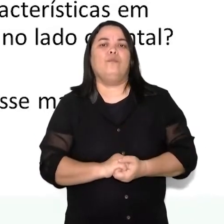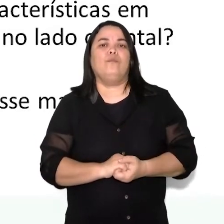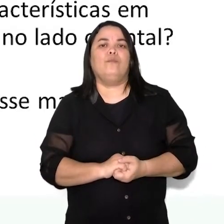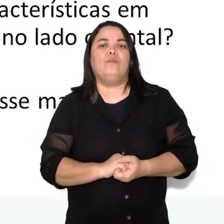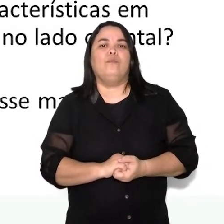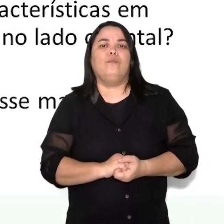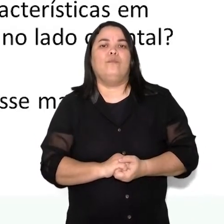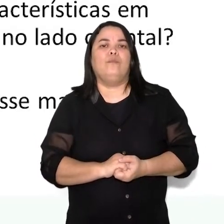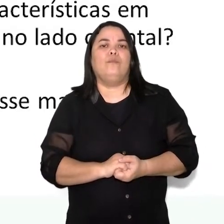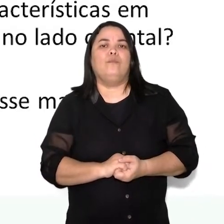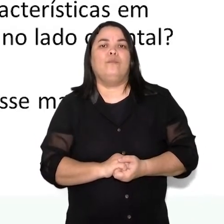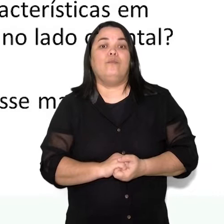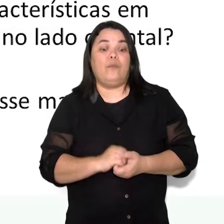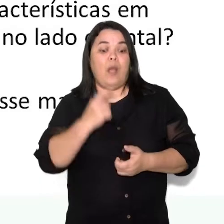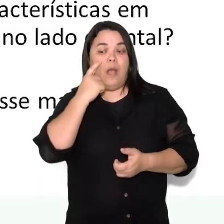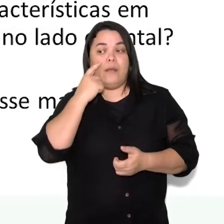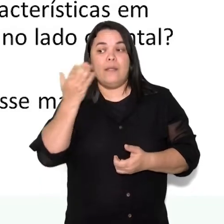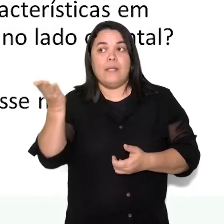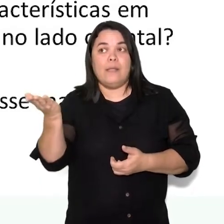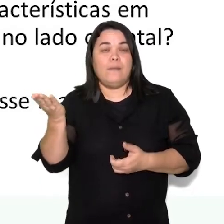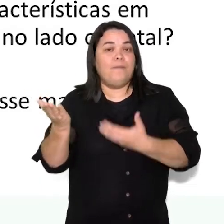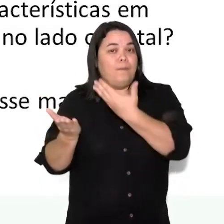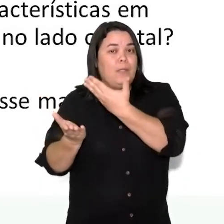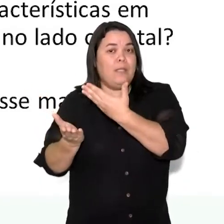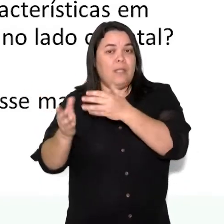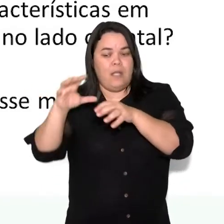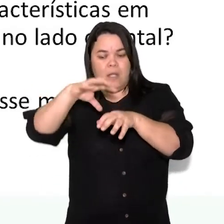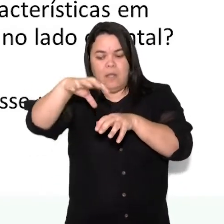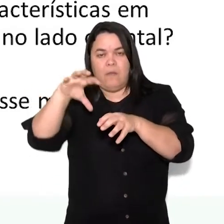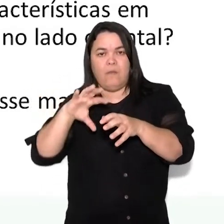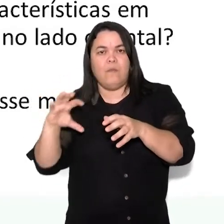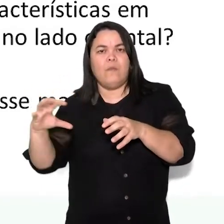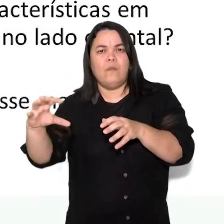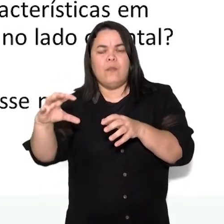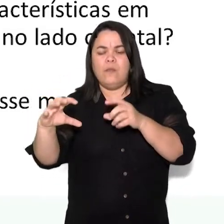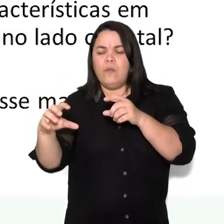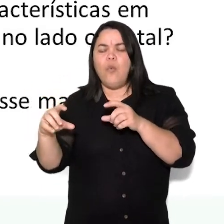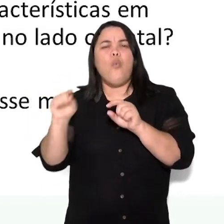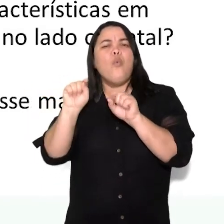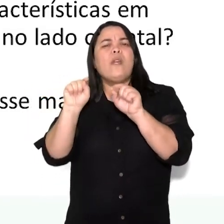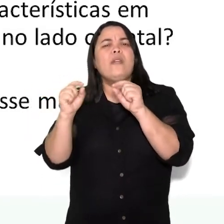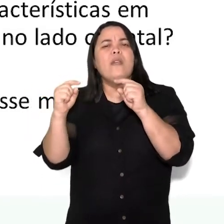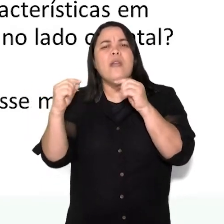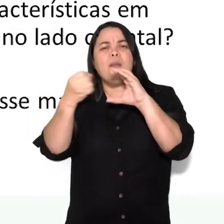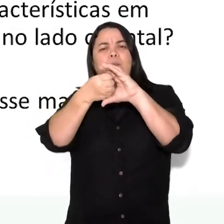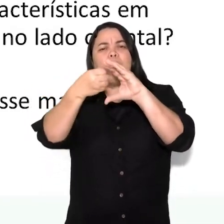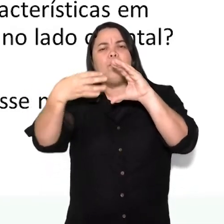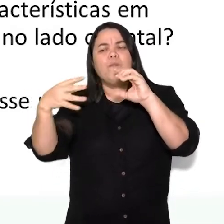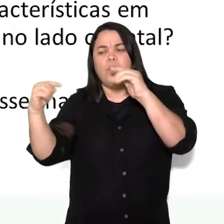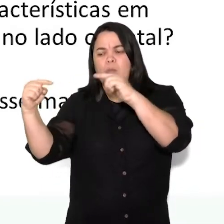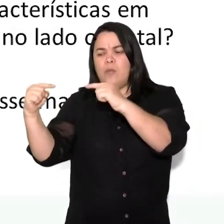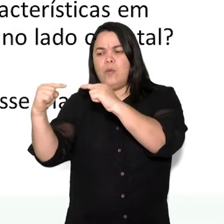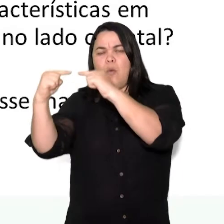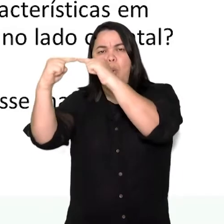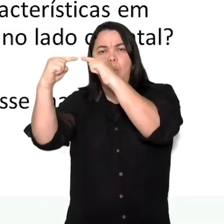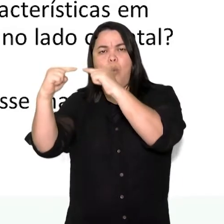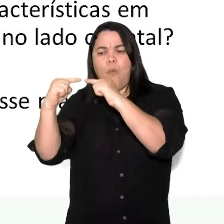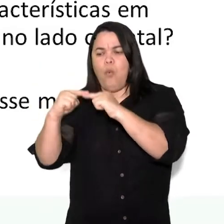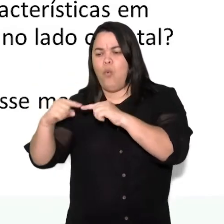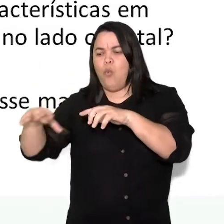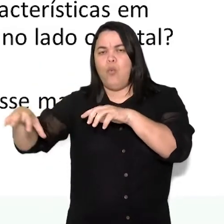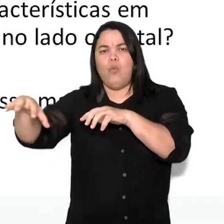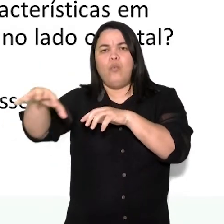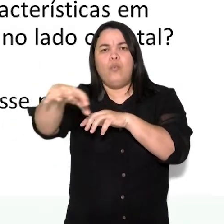partir dessa localização, é possível imaginar características em comum entre esses diferentes continentes situados no